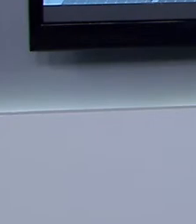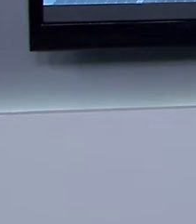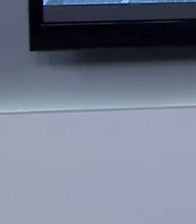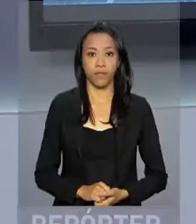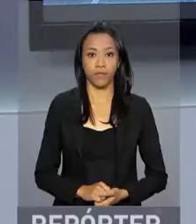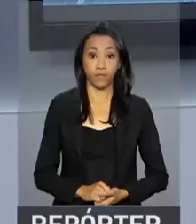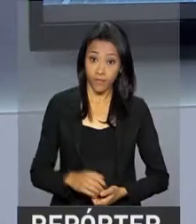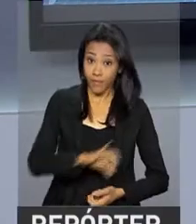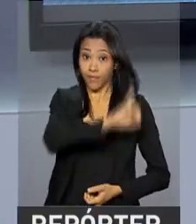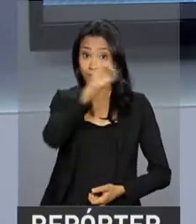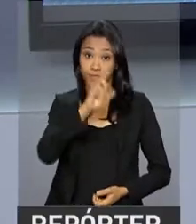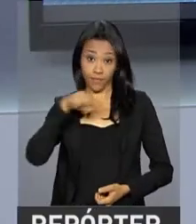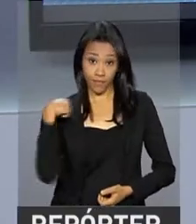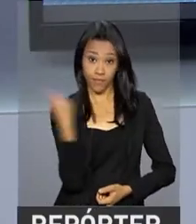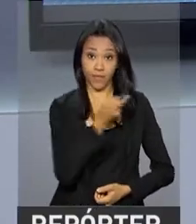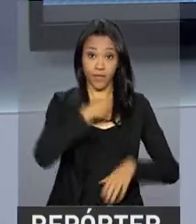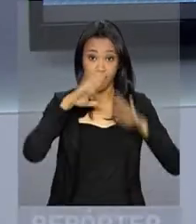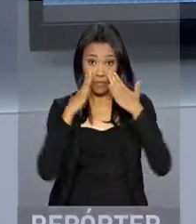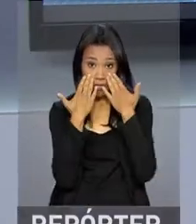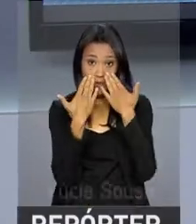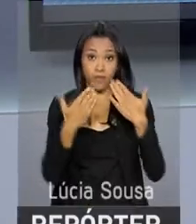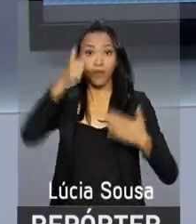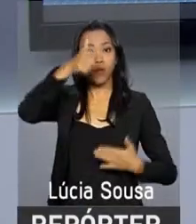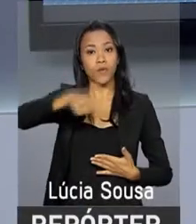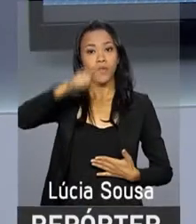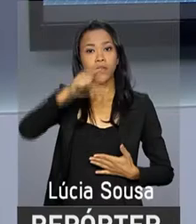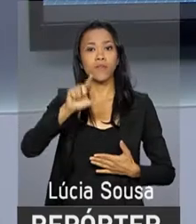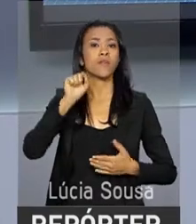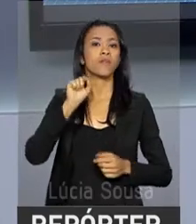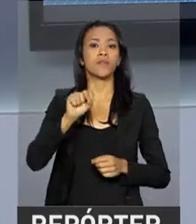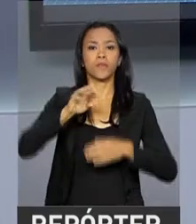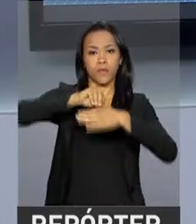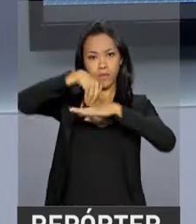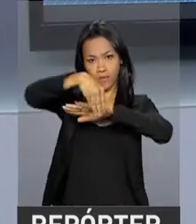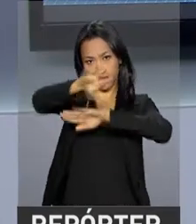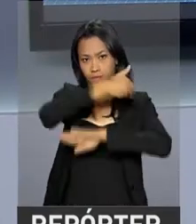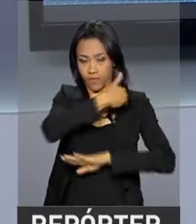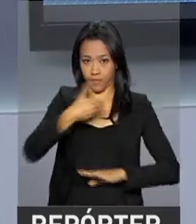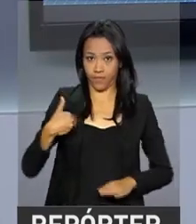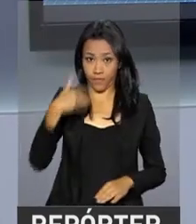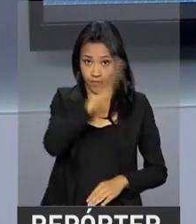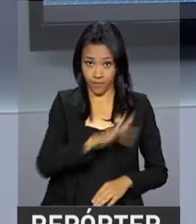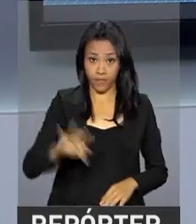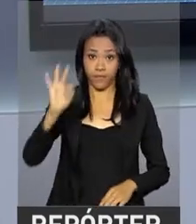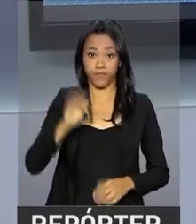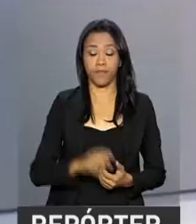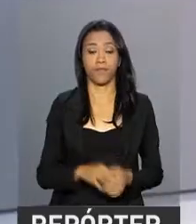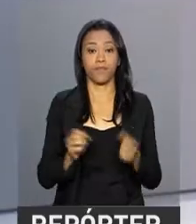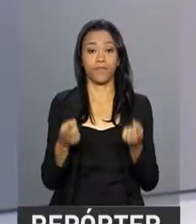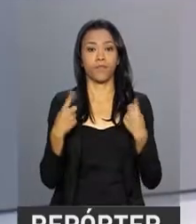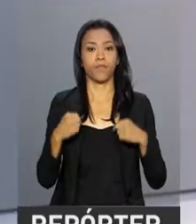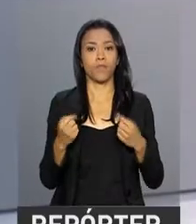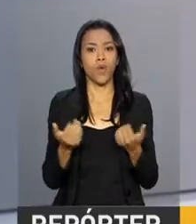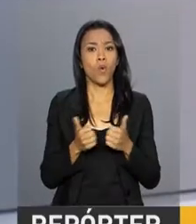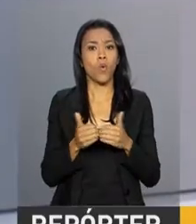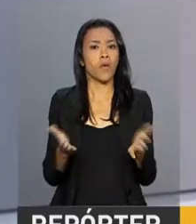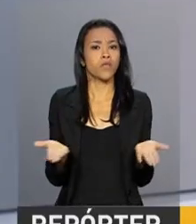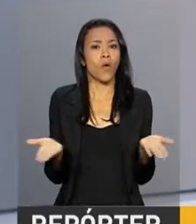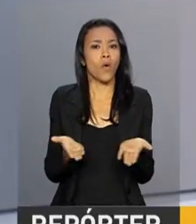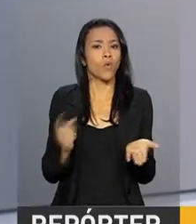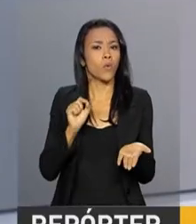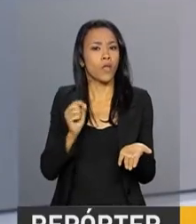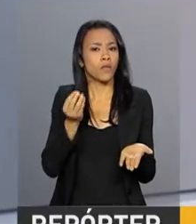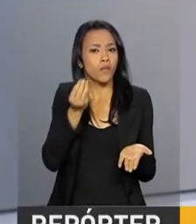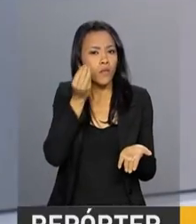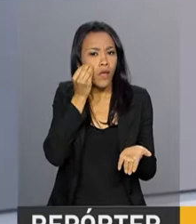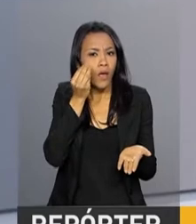olá estamos de volta com mais uma edição do repórter nbr notícias do governo federal começam hoje os testes